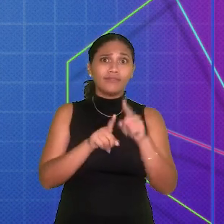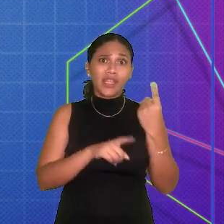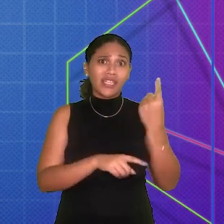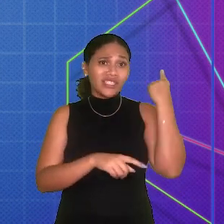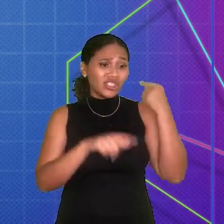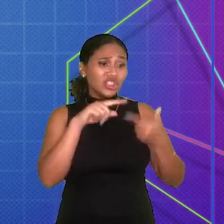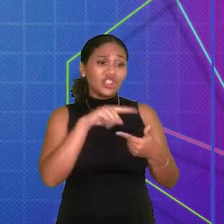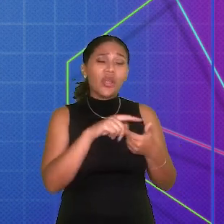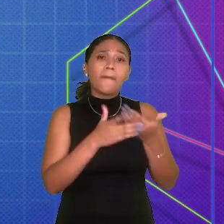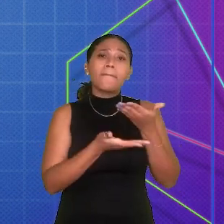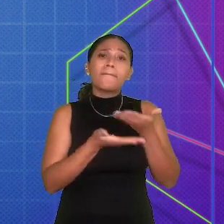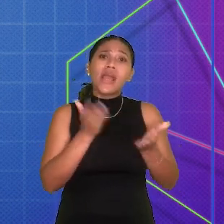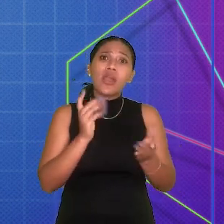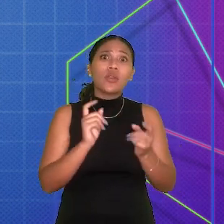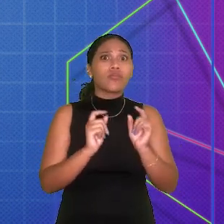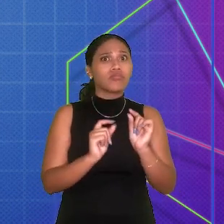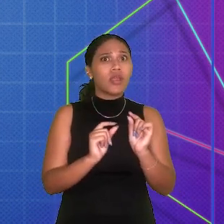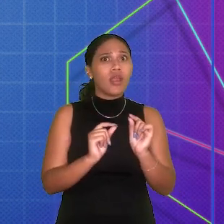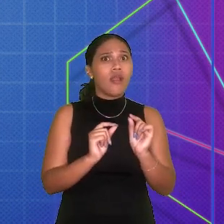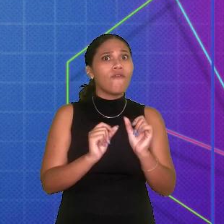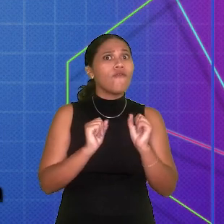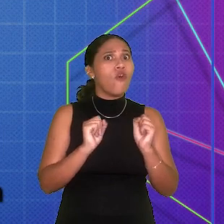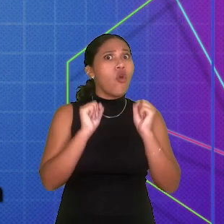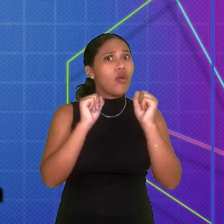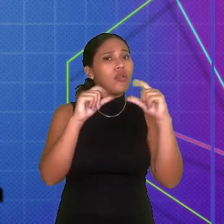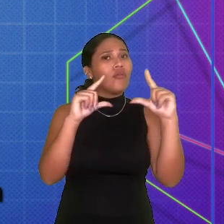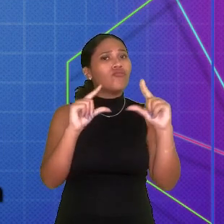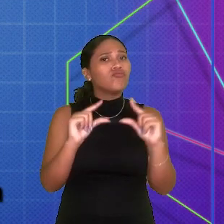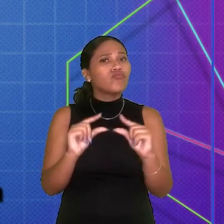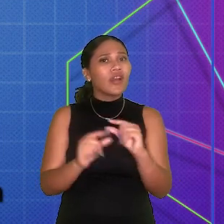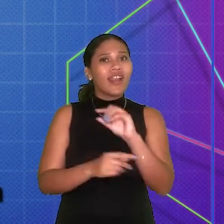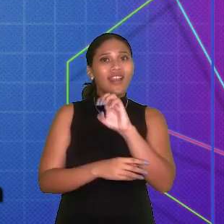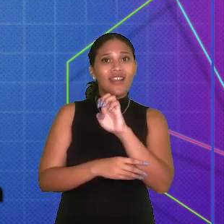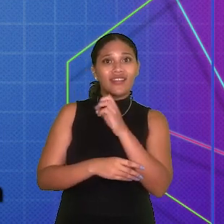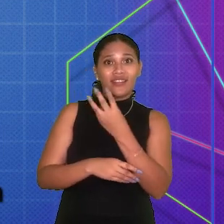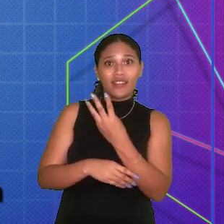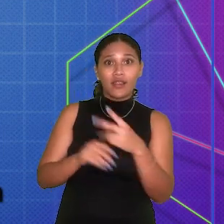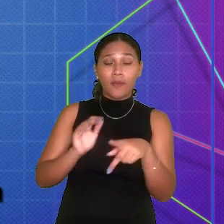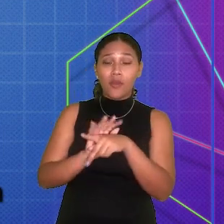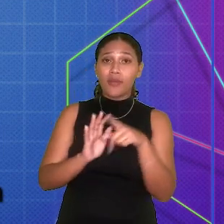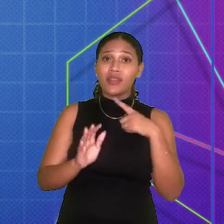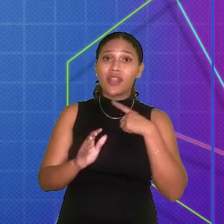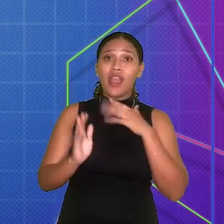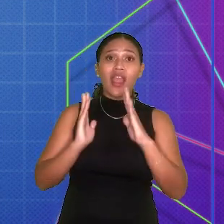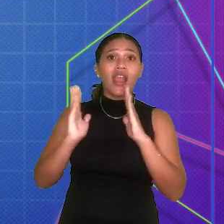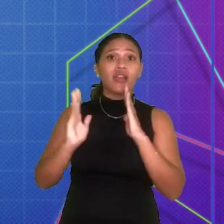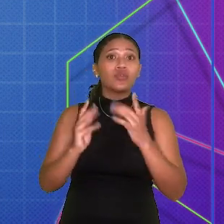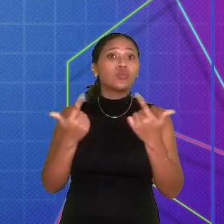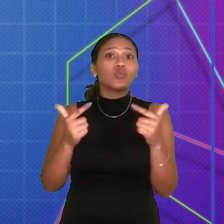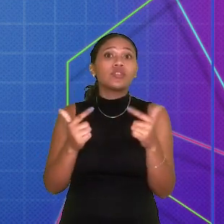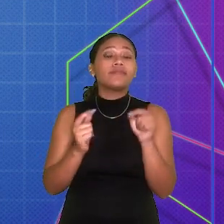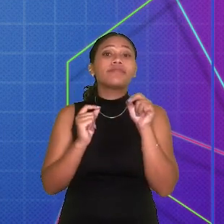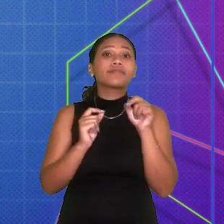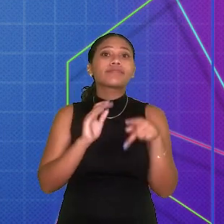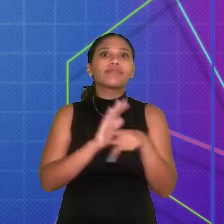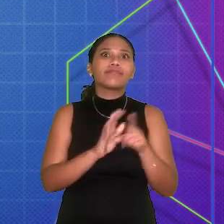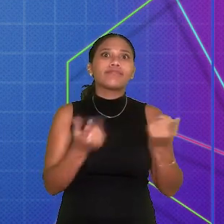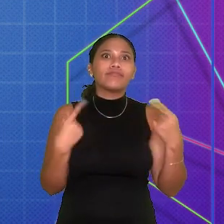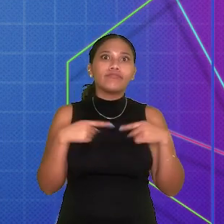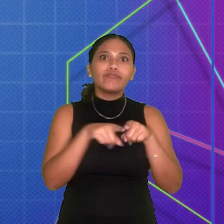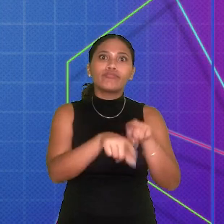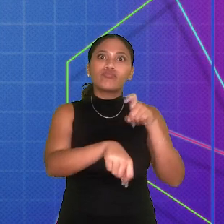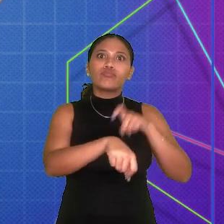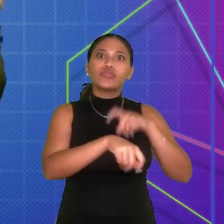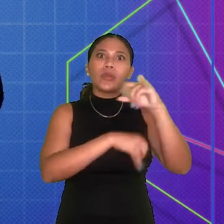formato antigo deles foi perdendo um pouco a força. Eventos como a E3 cresceram em uma época na qual não havia um acesso tão